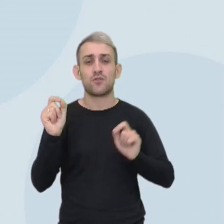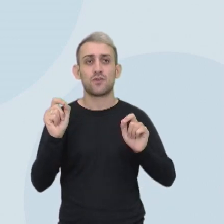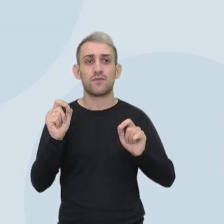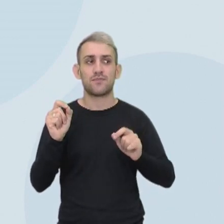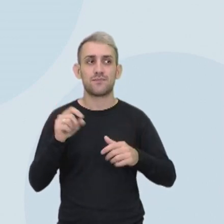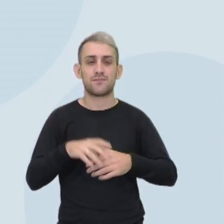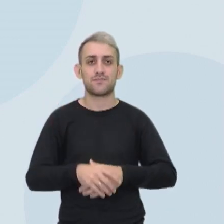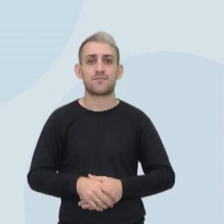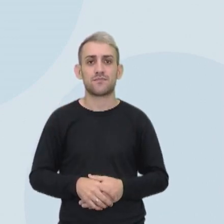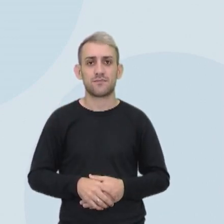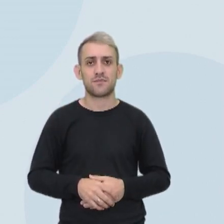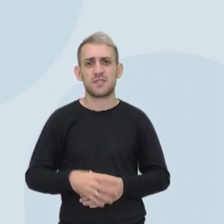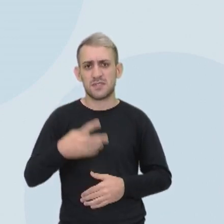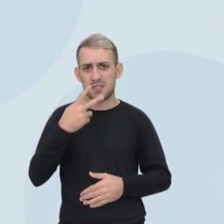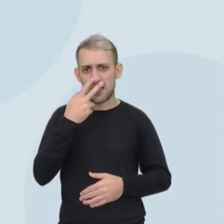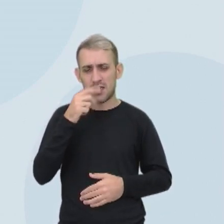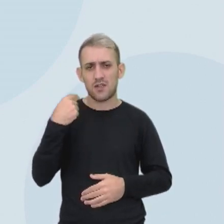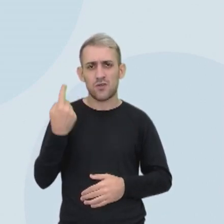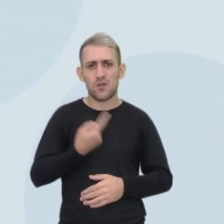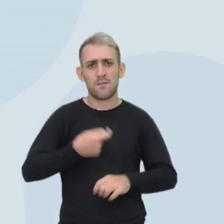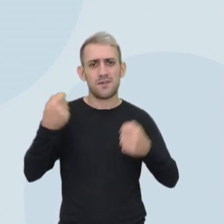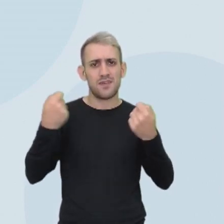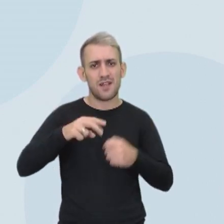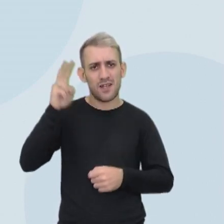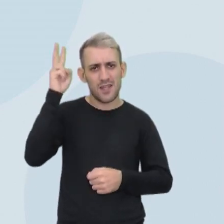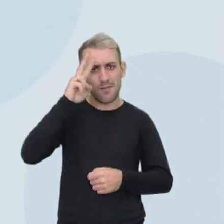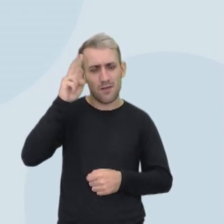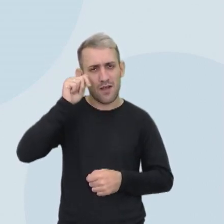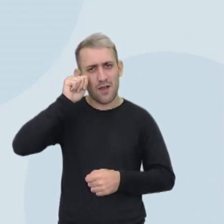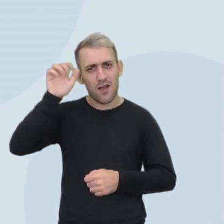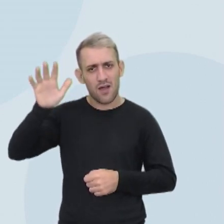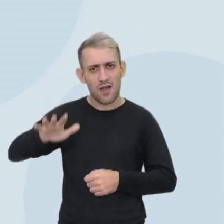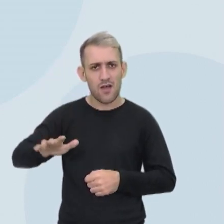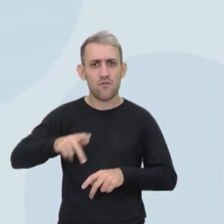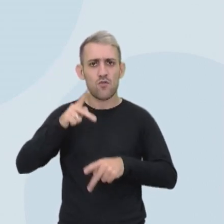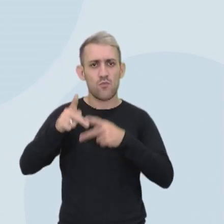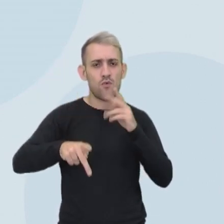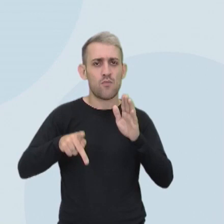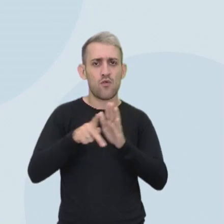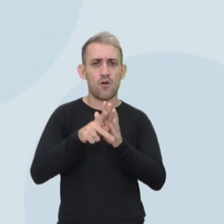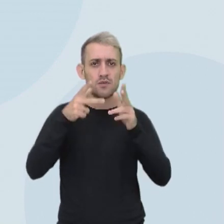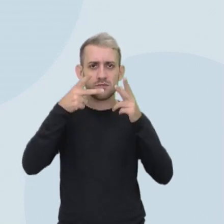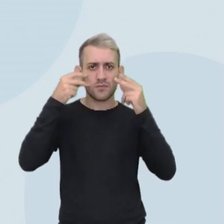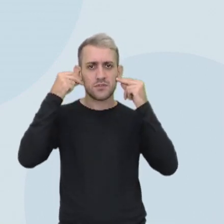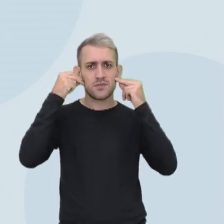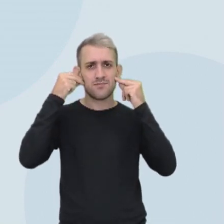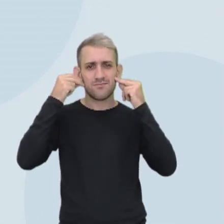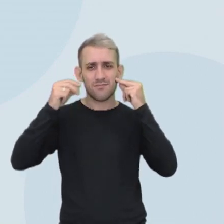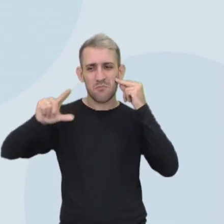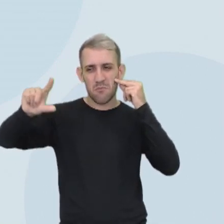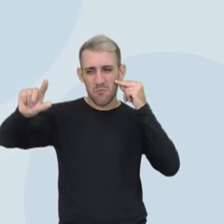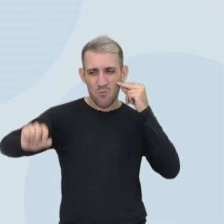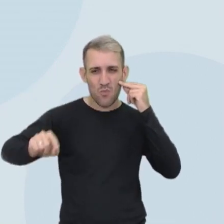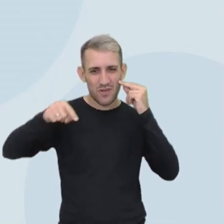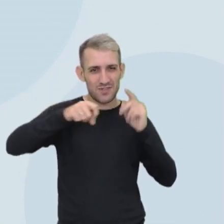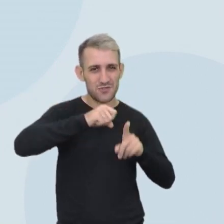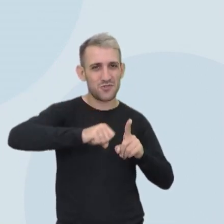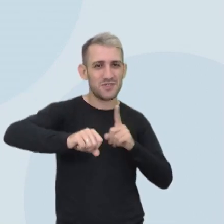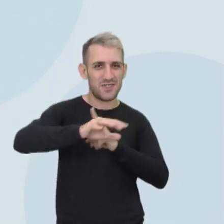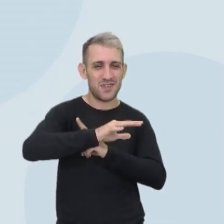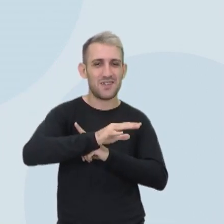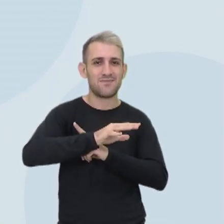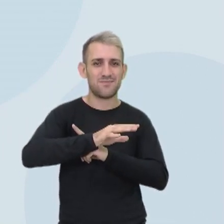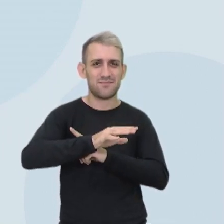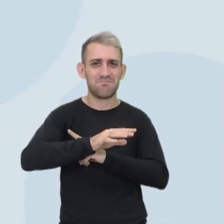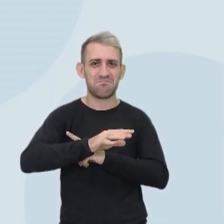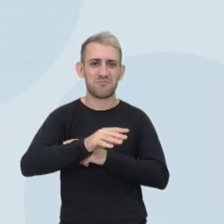tela também. Será que devemos considerar os afrodescendentes ou indígenas minorias em nossa sociedade?